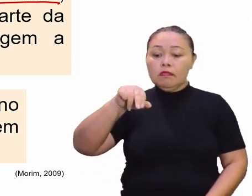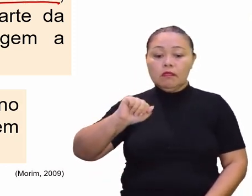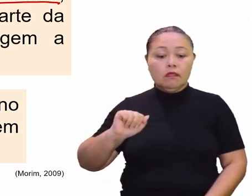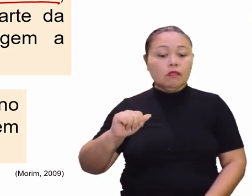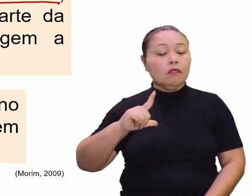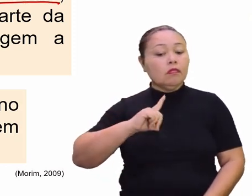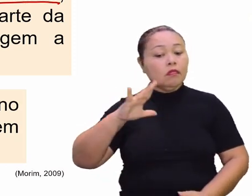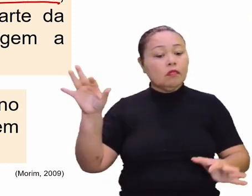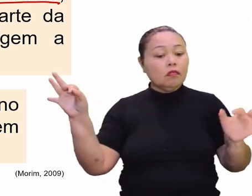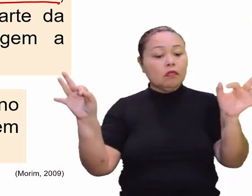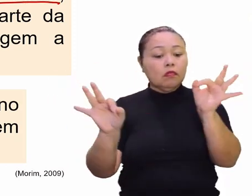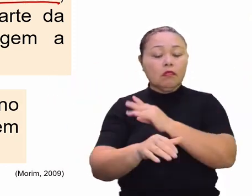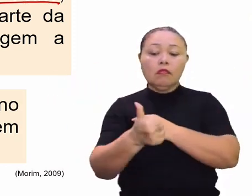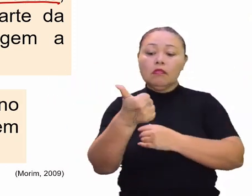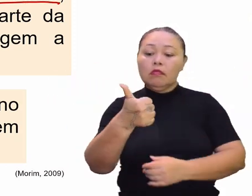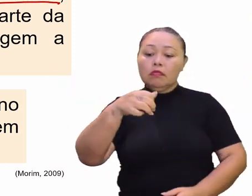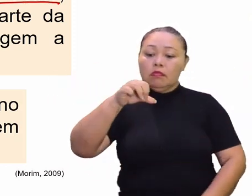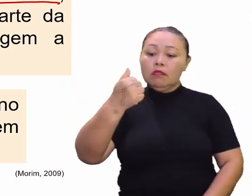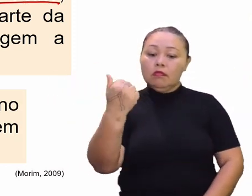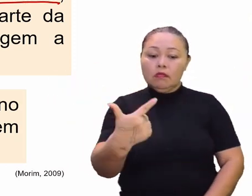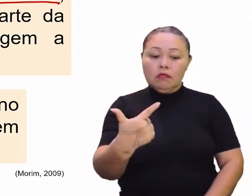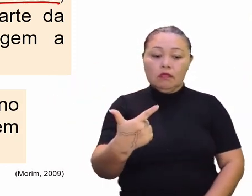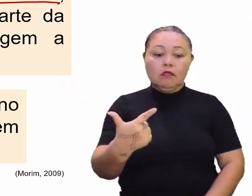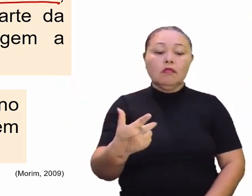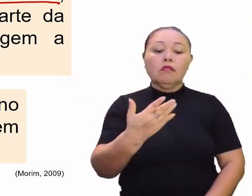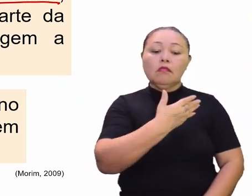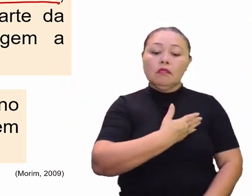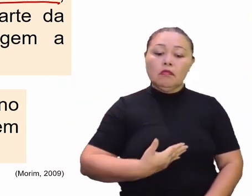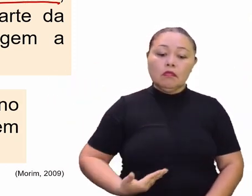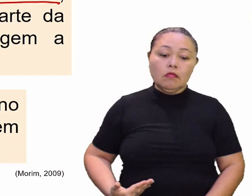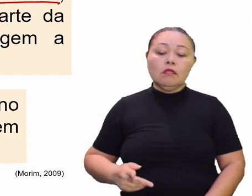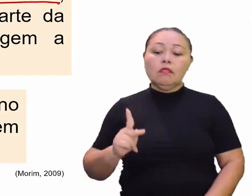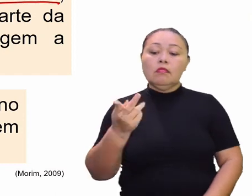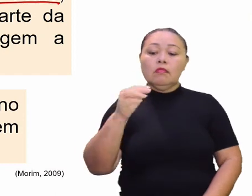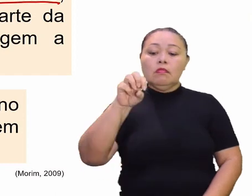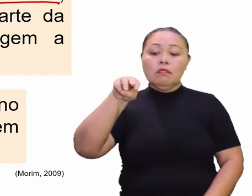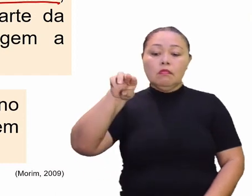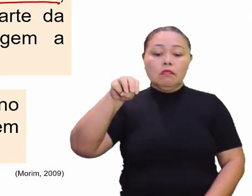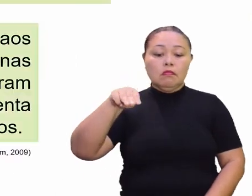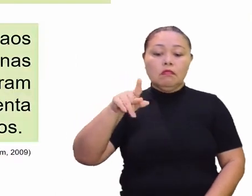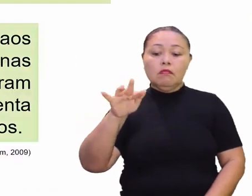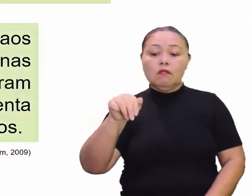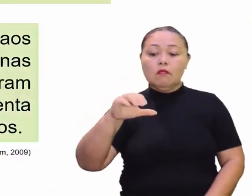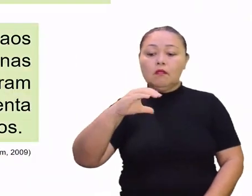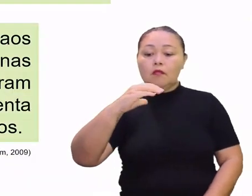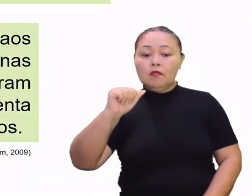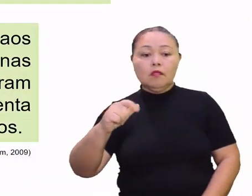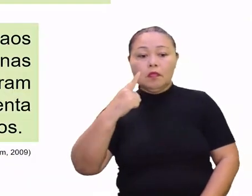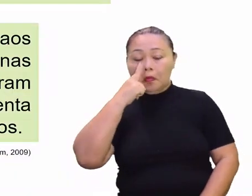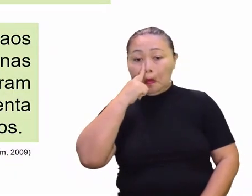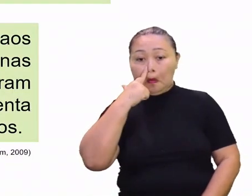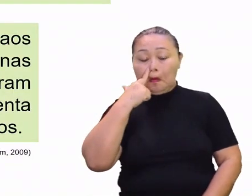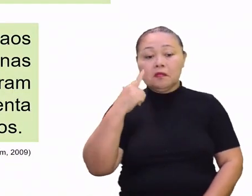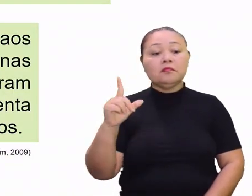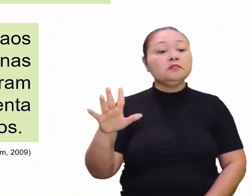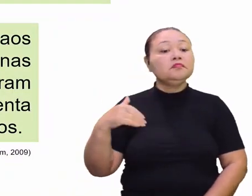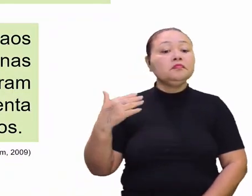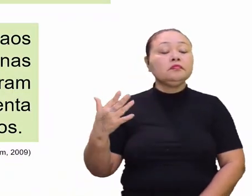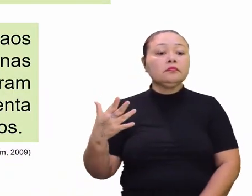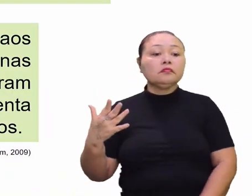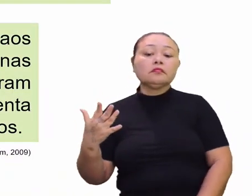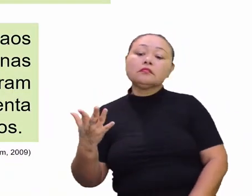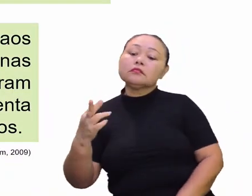Pena, e foram concluídos só em 1912, já no governo de Hermes da Fonseca. Rogério, então,